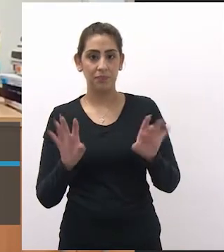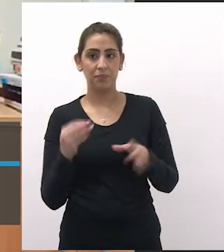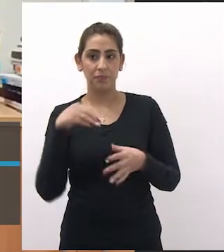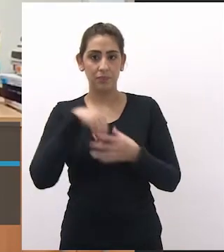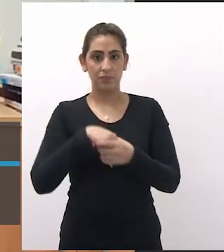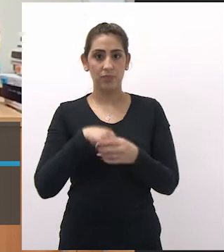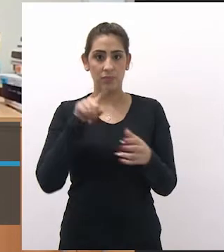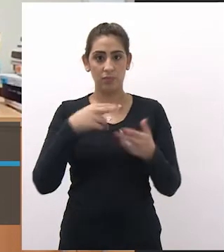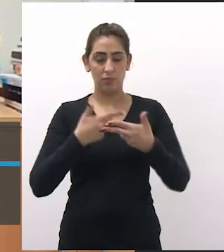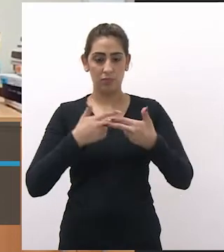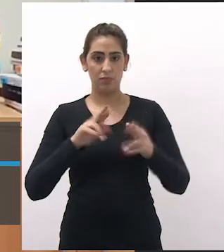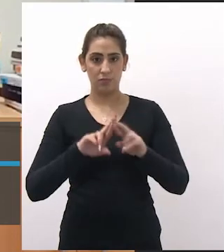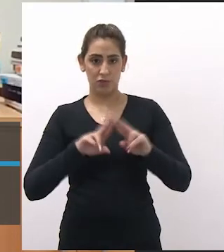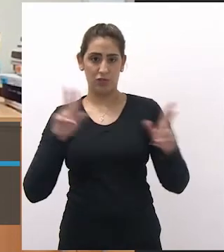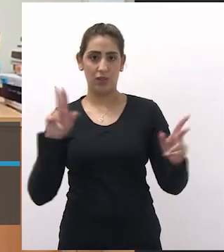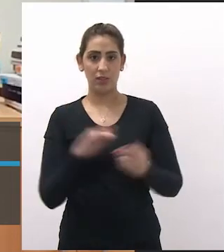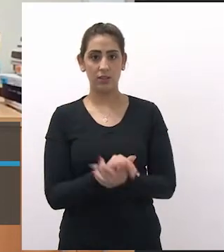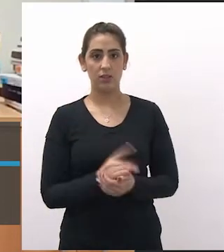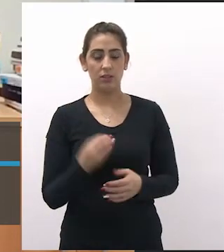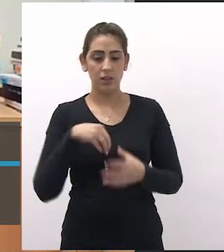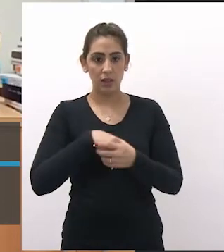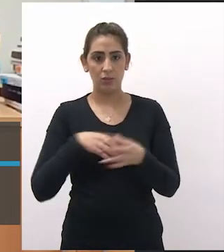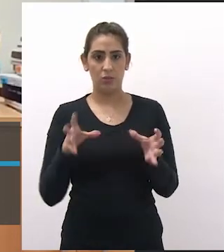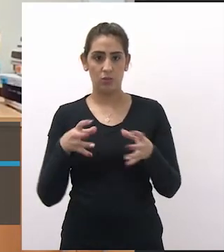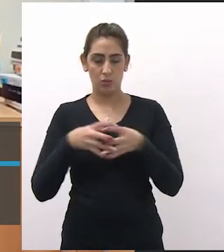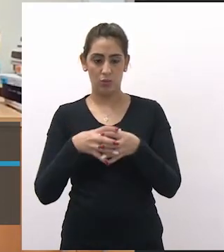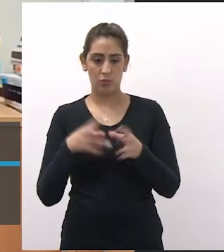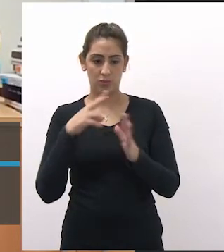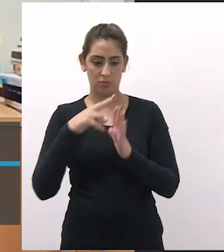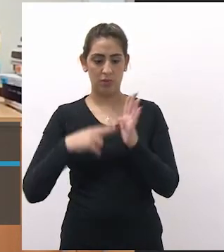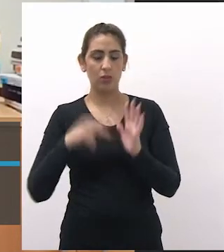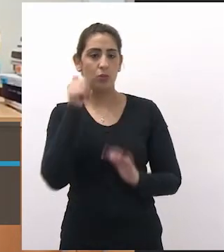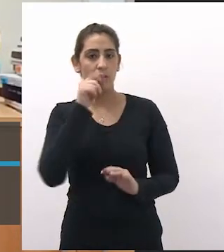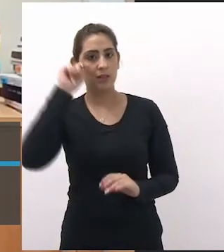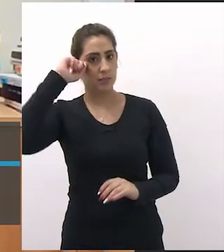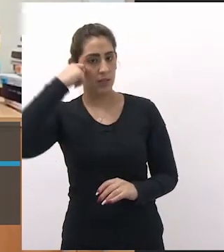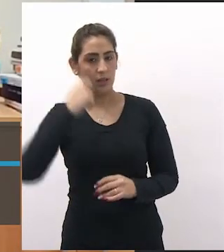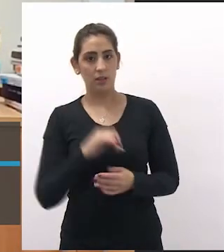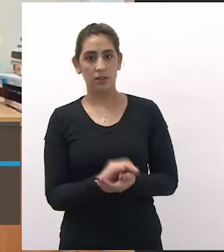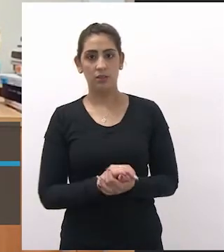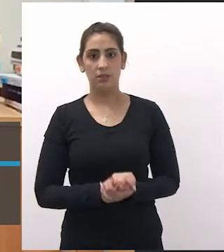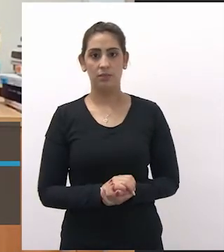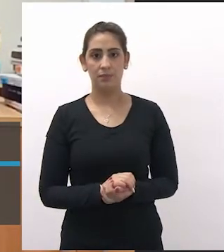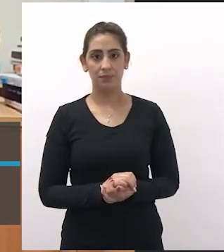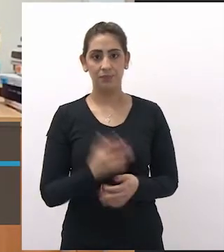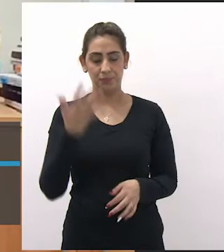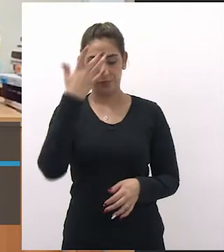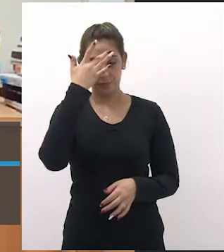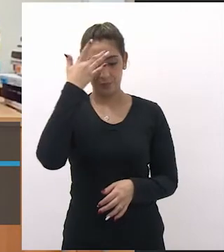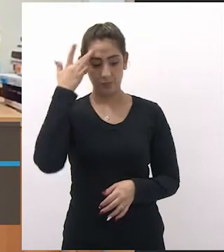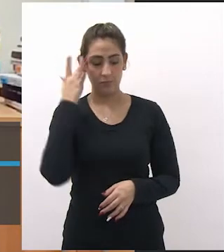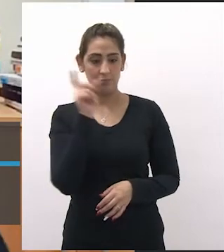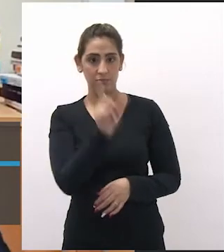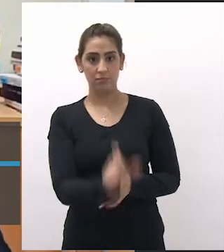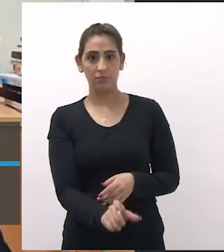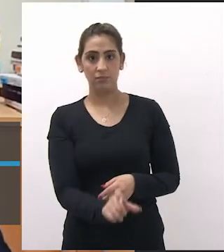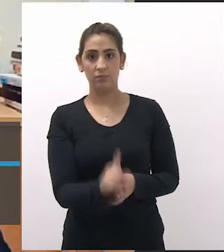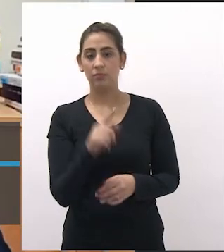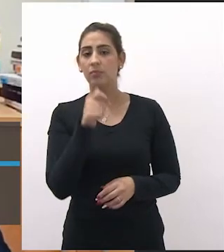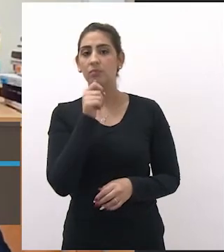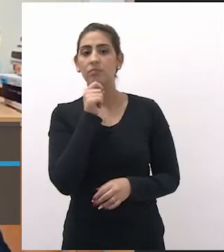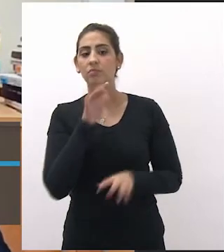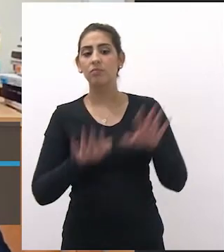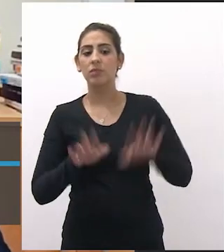um diferencial também do clube, né, do Lendo Mulheres Pretas, que a pessoa, às vezes, ela não